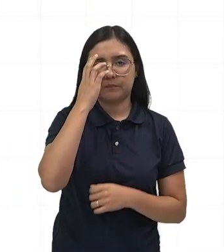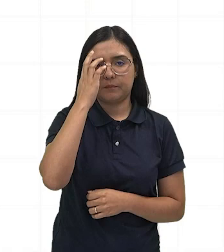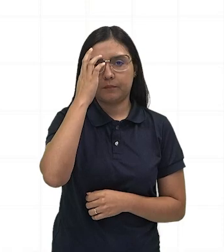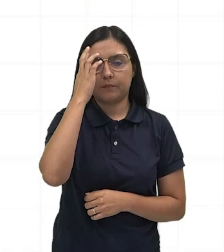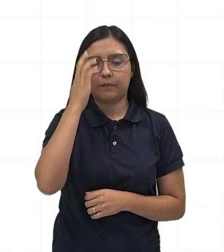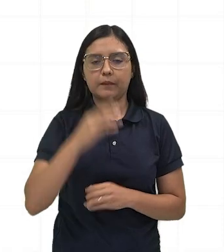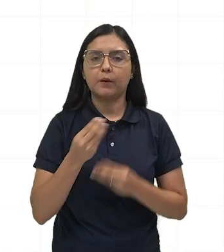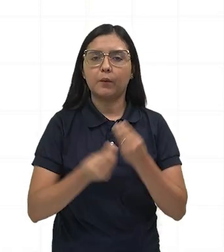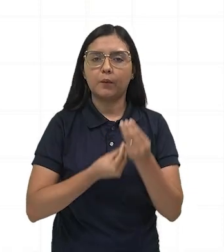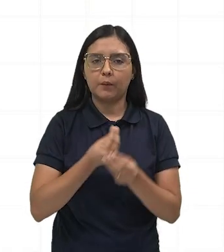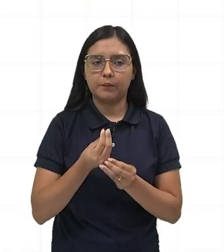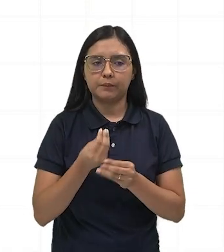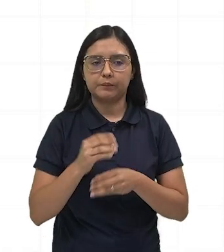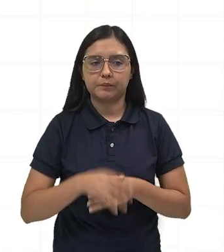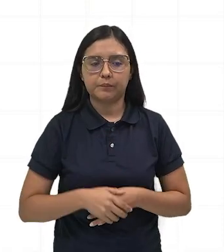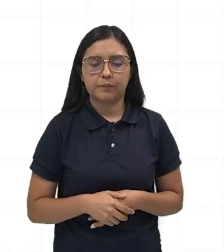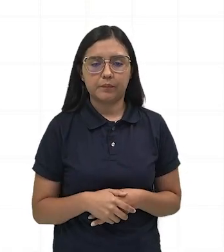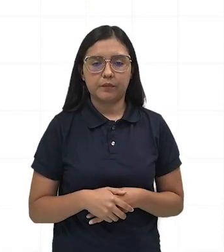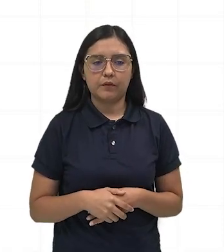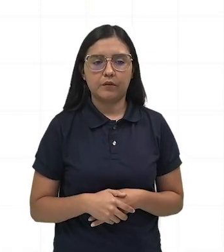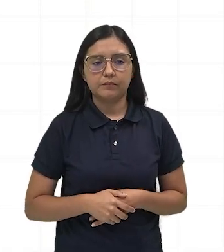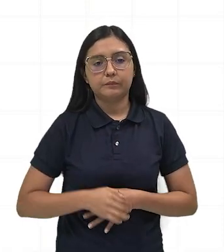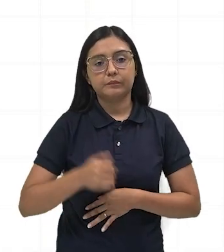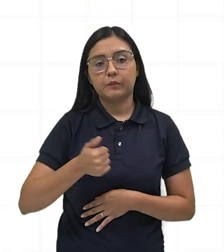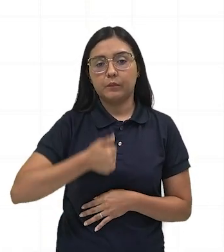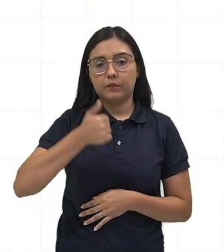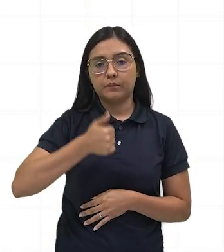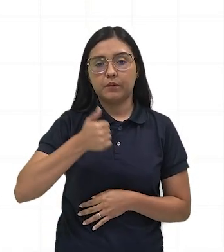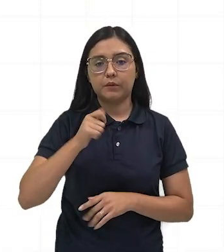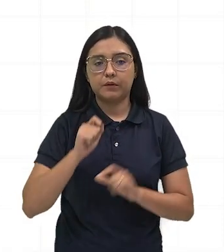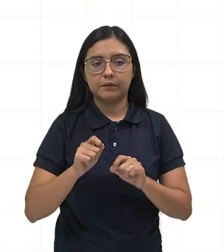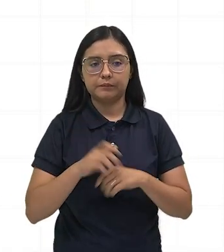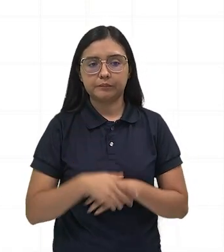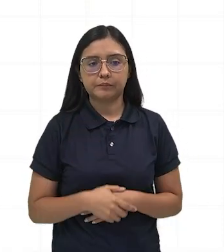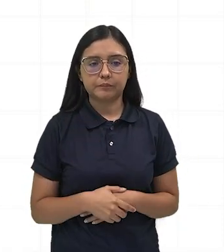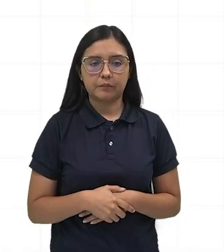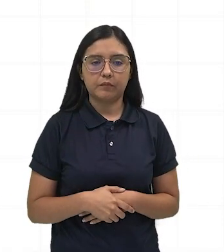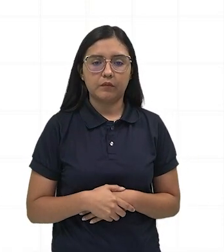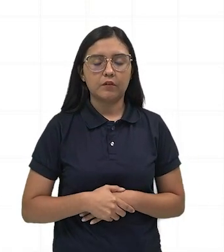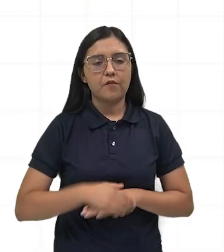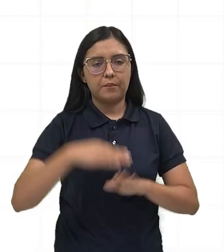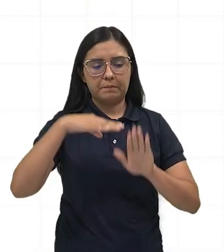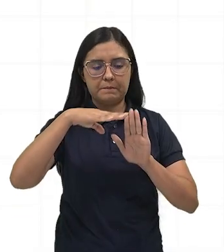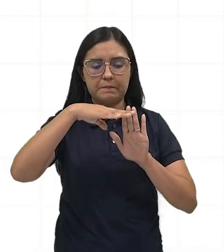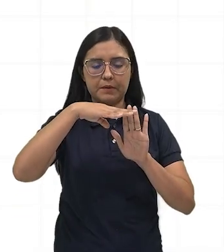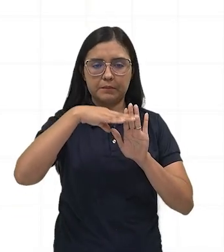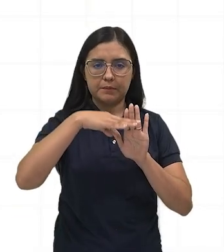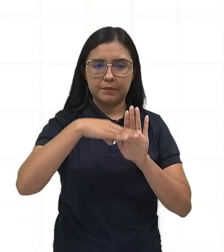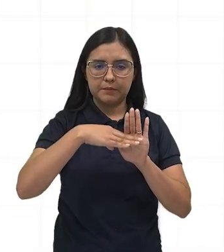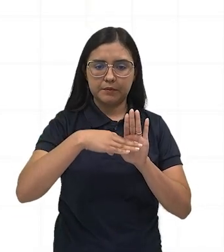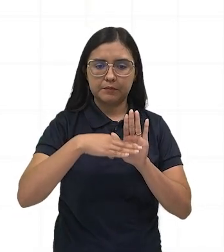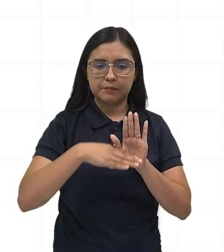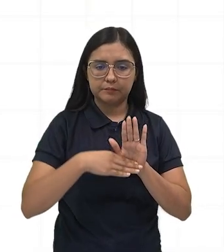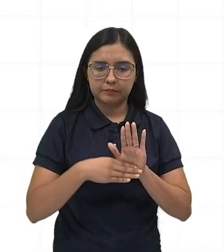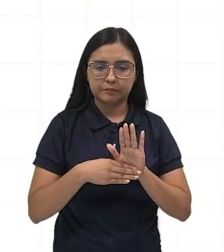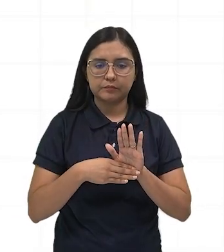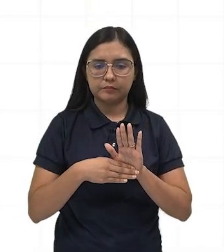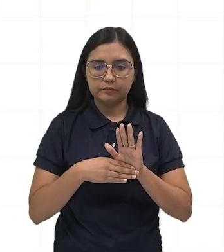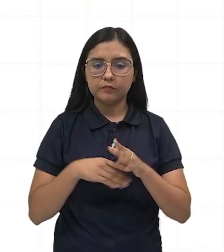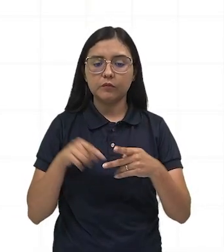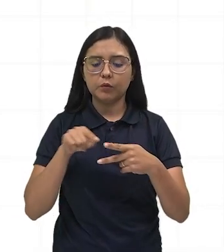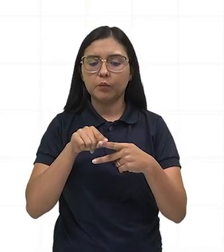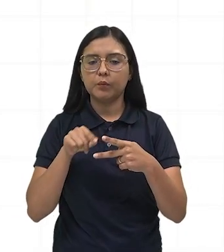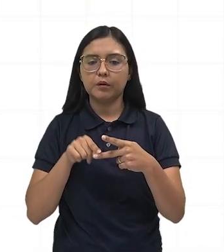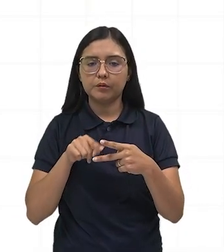Que, como é feito? Vamos lá, primeiro passo. Vamos lá, passo a passo. Vamos considerar o ângulo. Olha